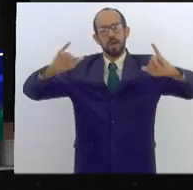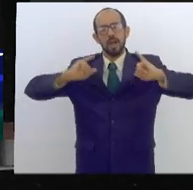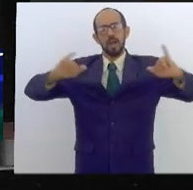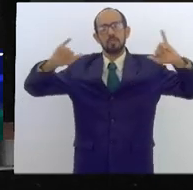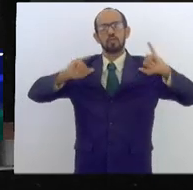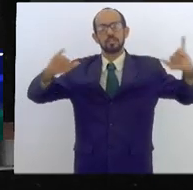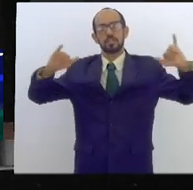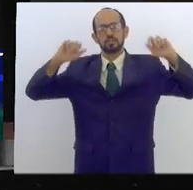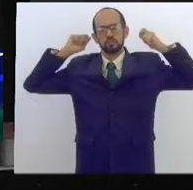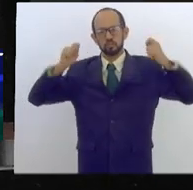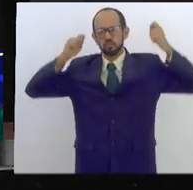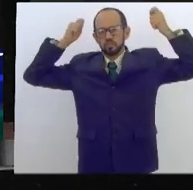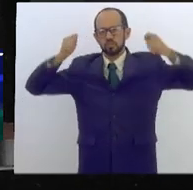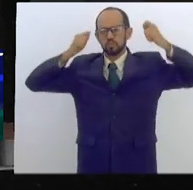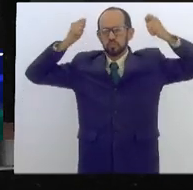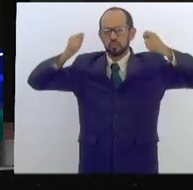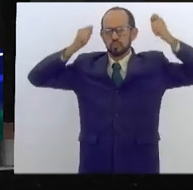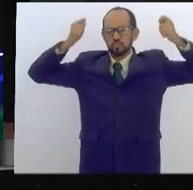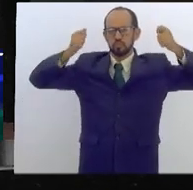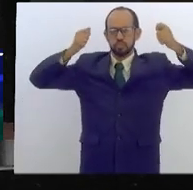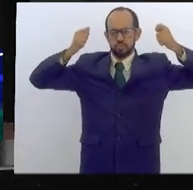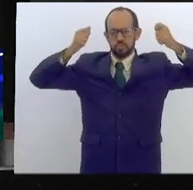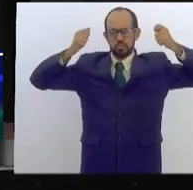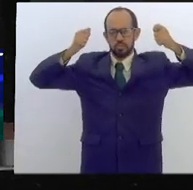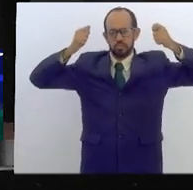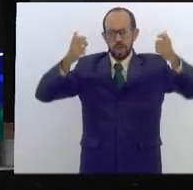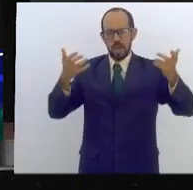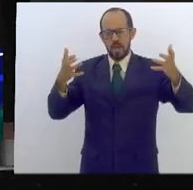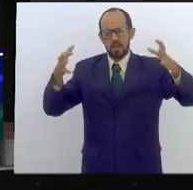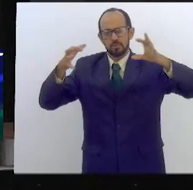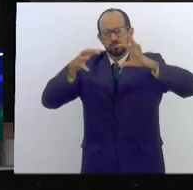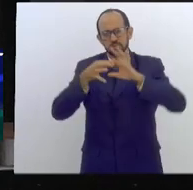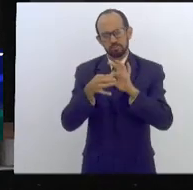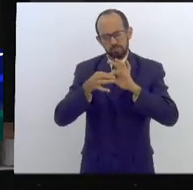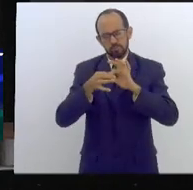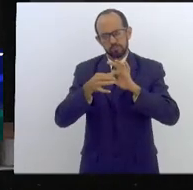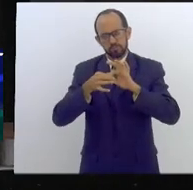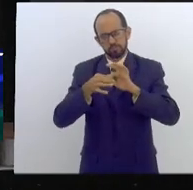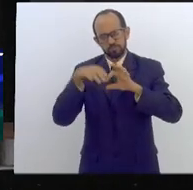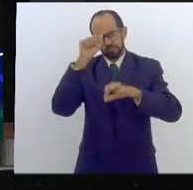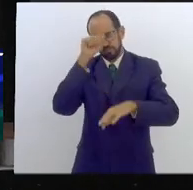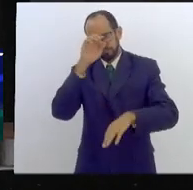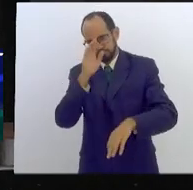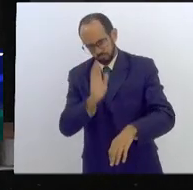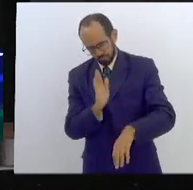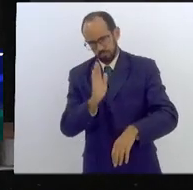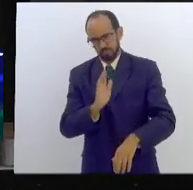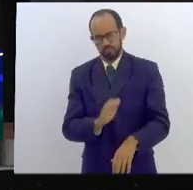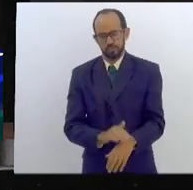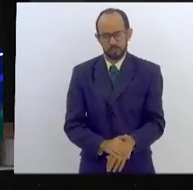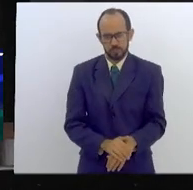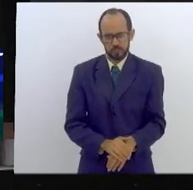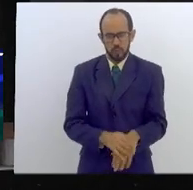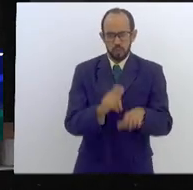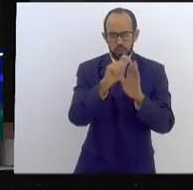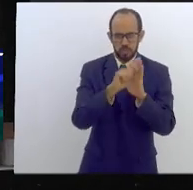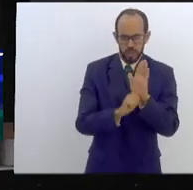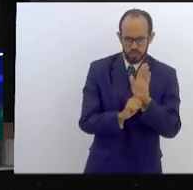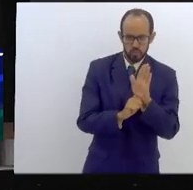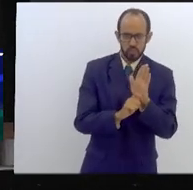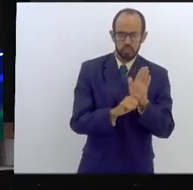Manifestações da Ação Integralista Brasileira. Diz o pequeno texto: a